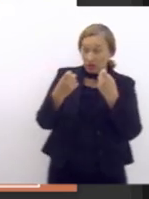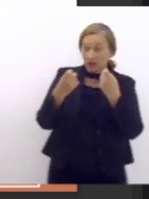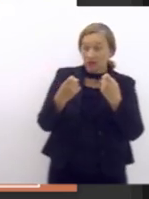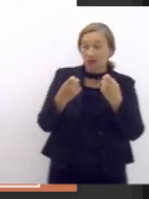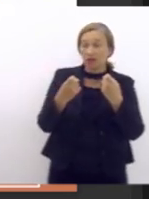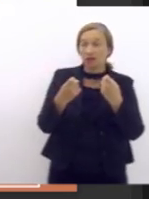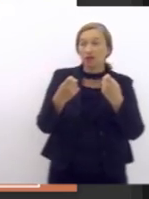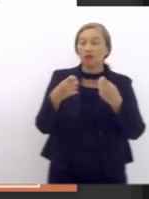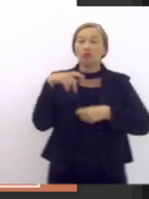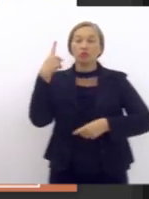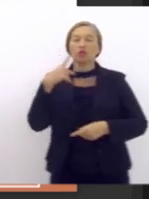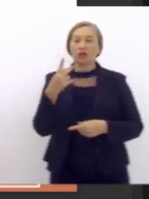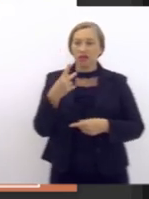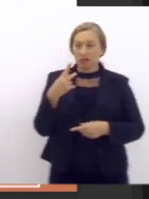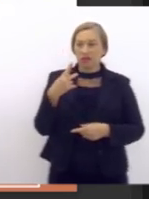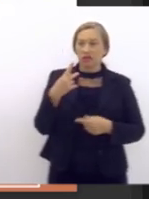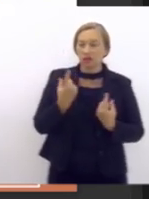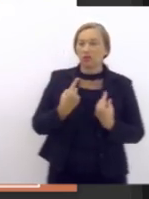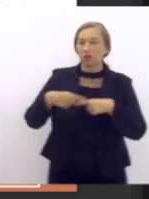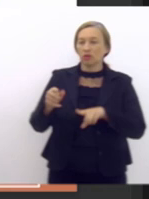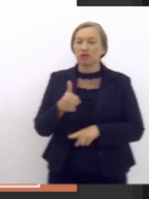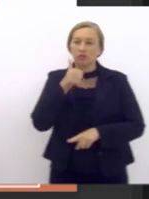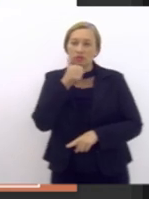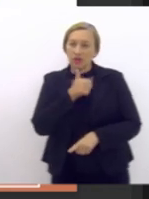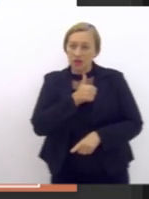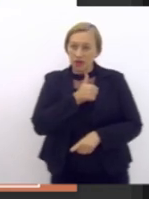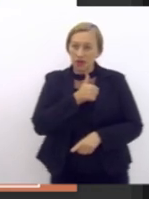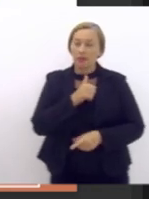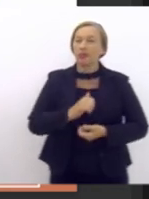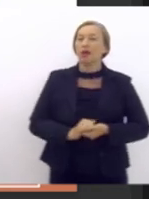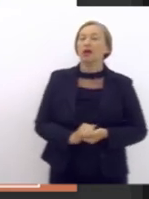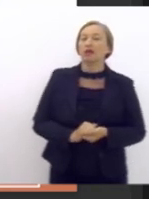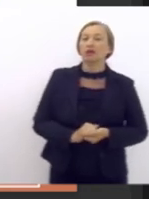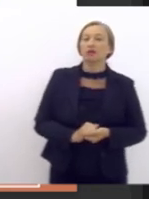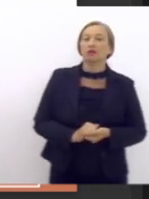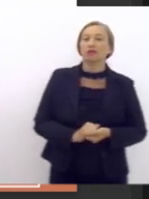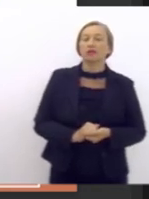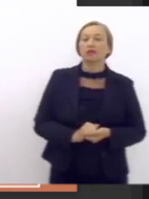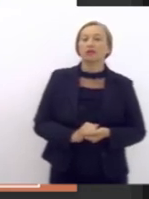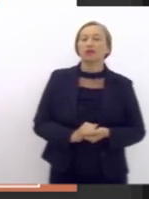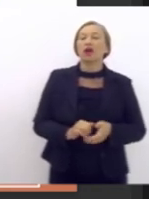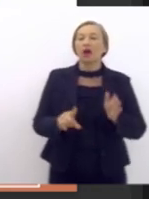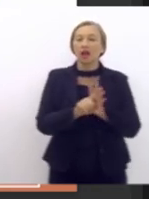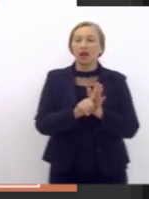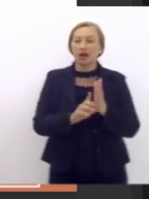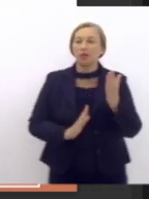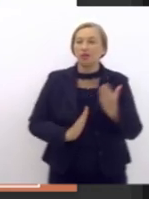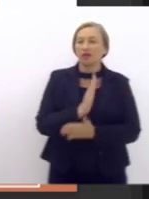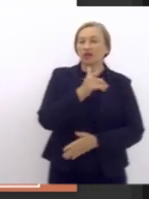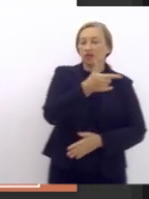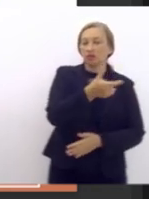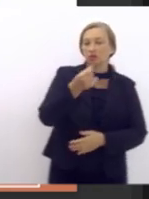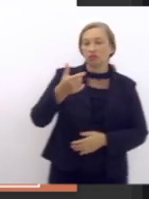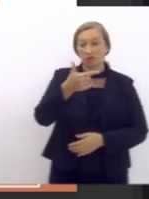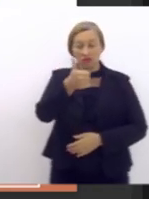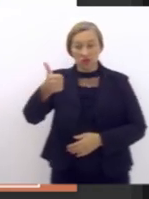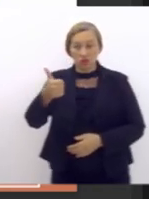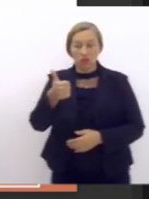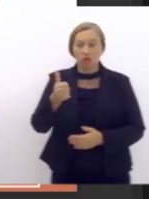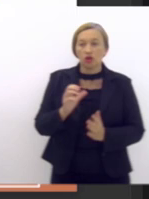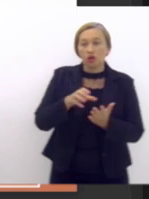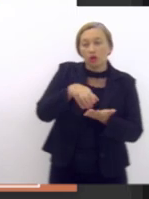a mulher, ela entrou no ordenamento jurídico nacional por meio dessa lei que foi aprovada em 2021. E o